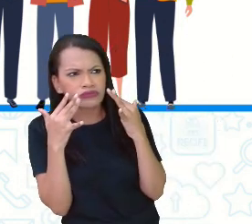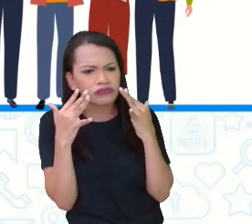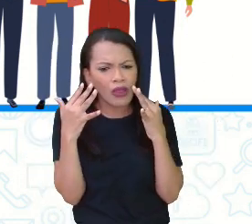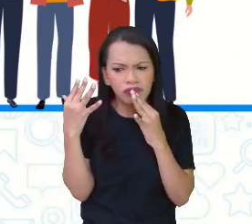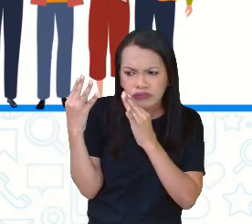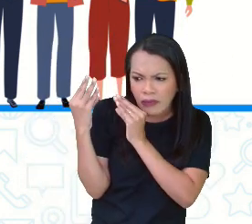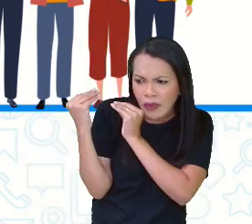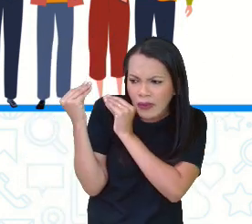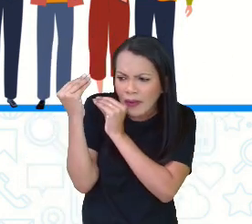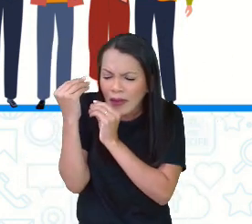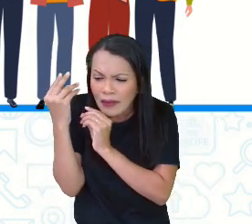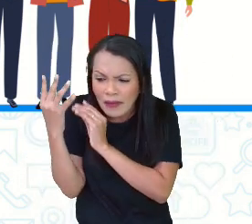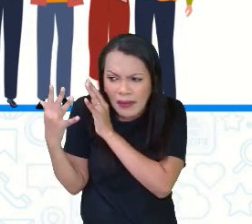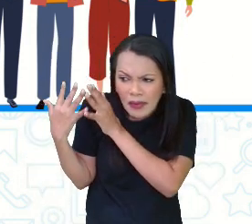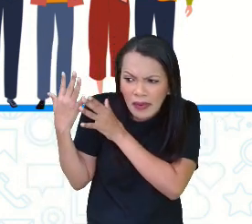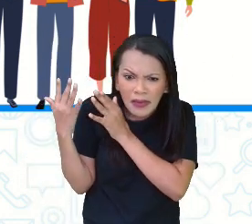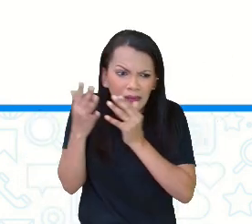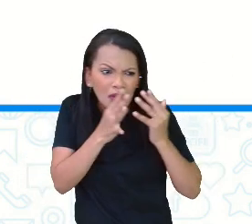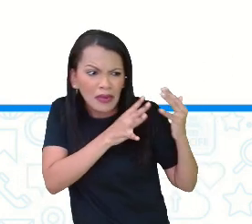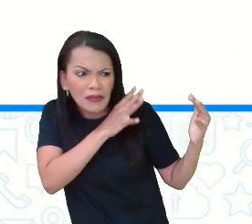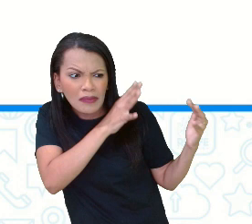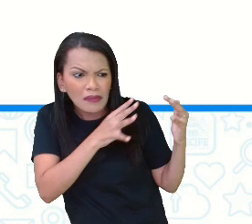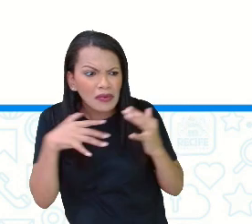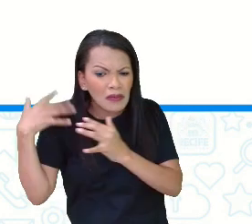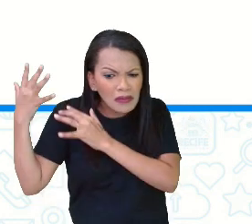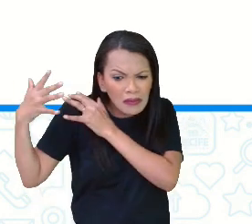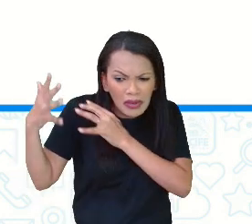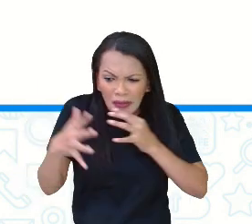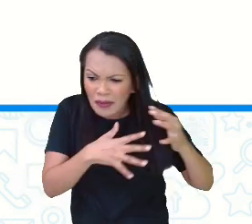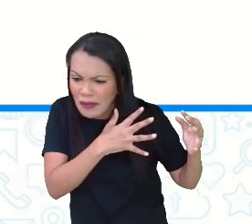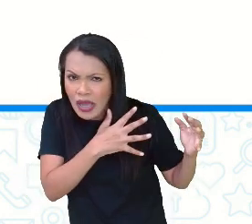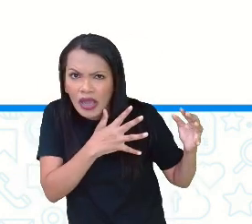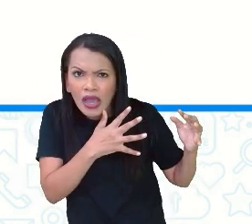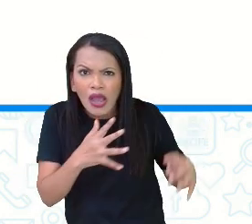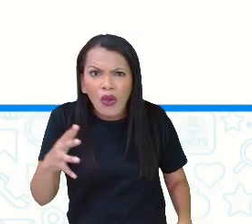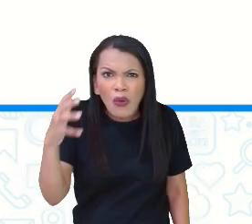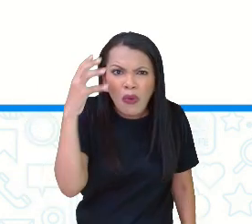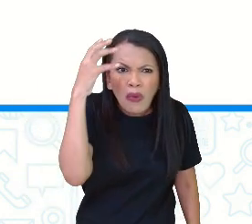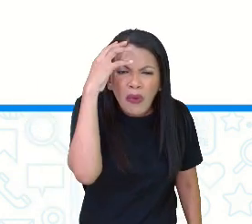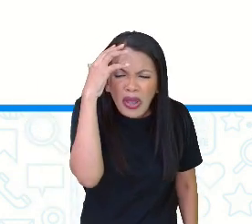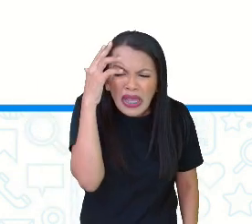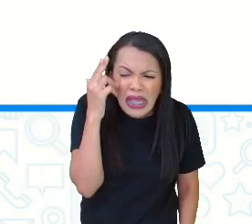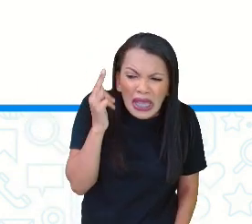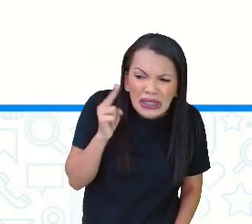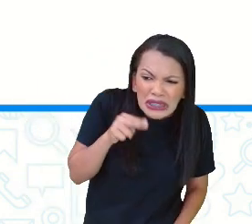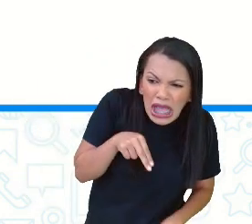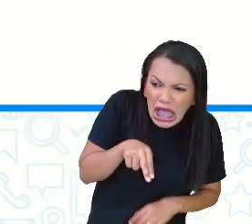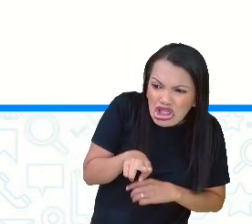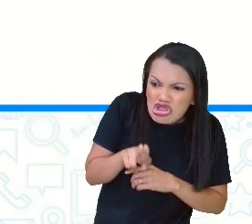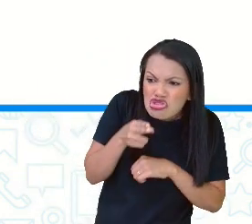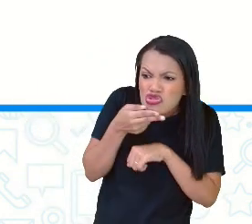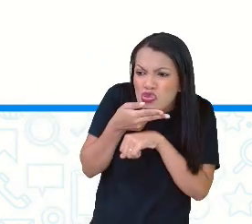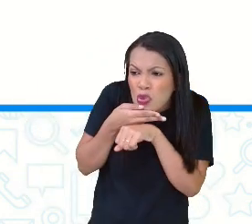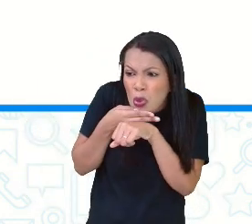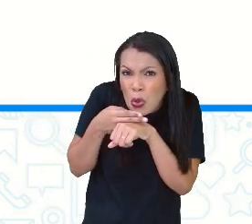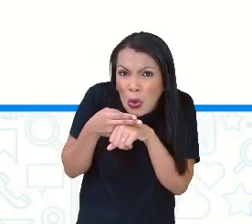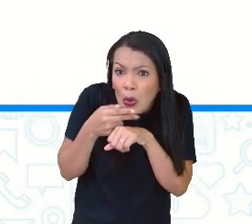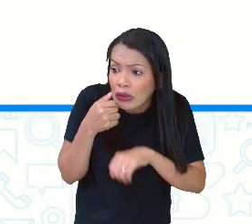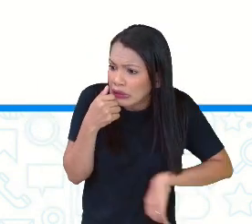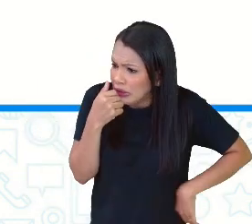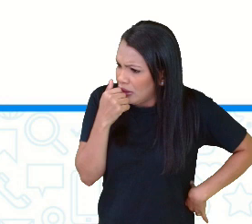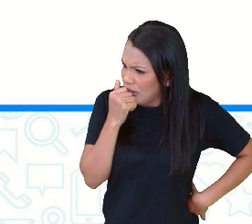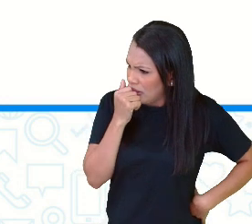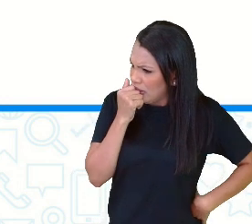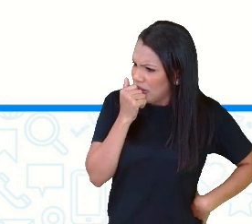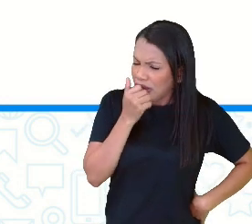O rei está nu, o rei está nu. Começou a gritar o povo. E o rei, ouvindo, fez um trejeito, pois sabia que